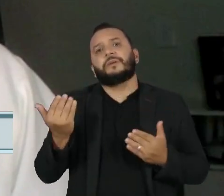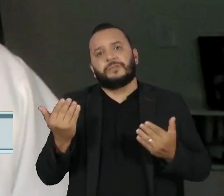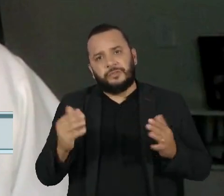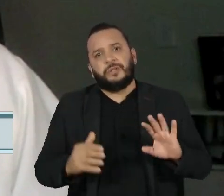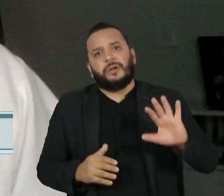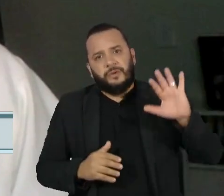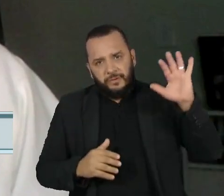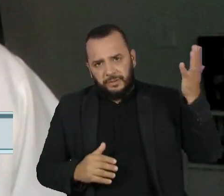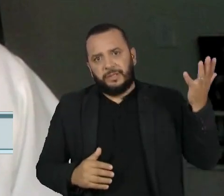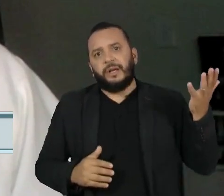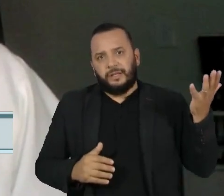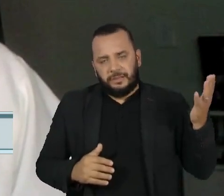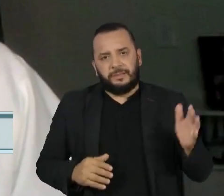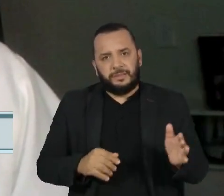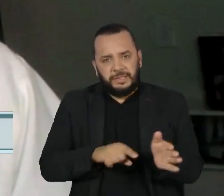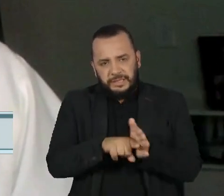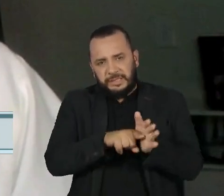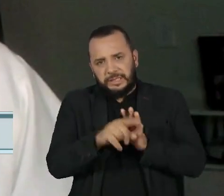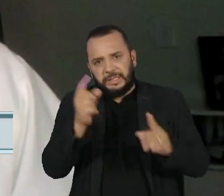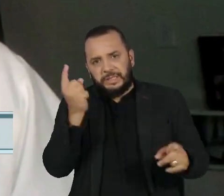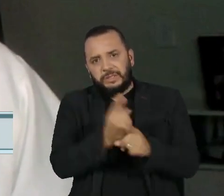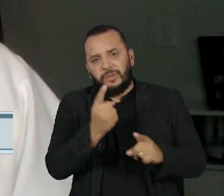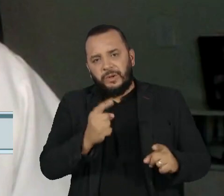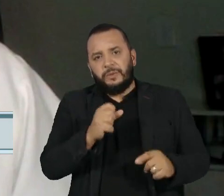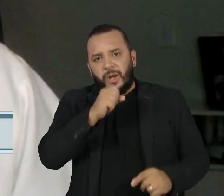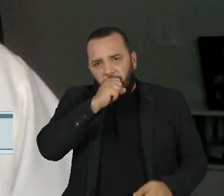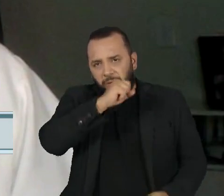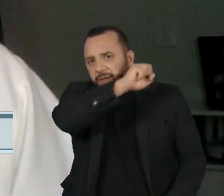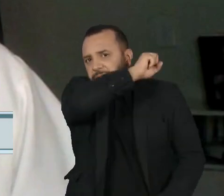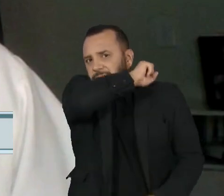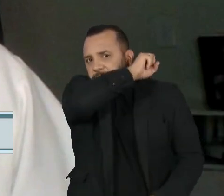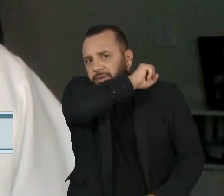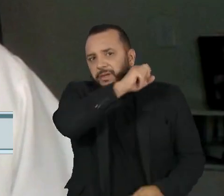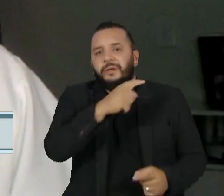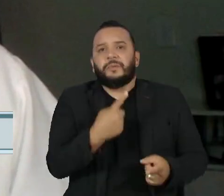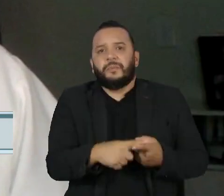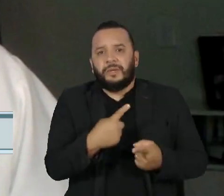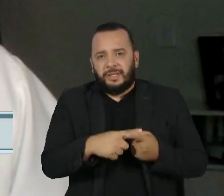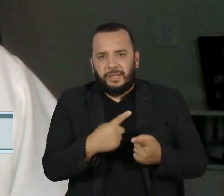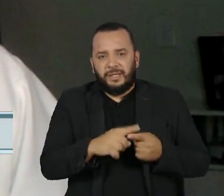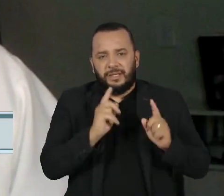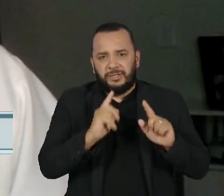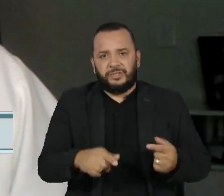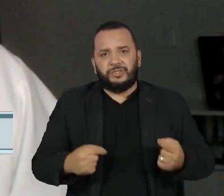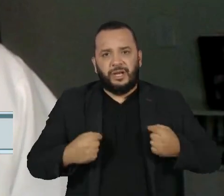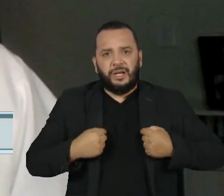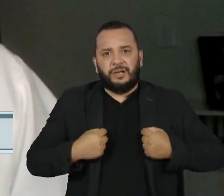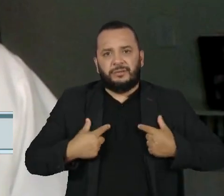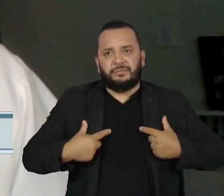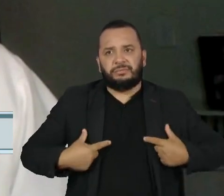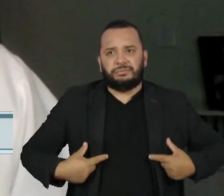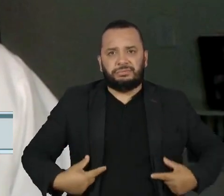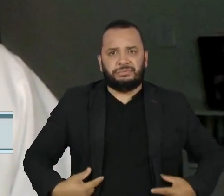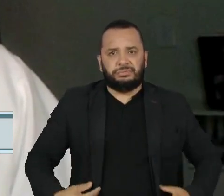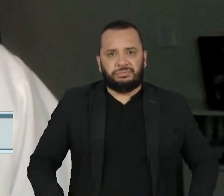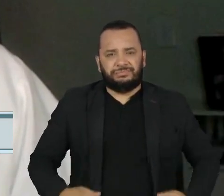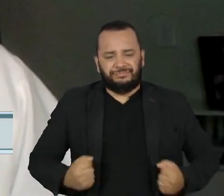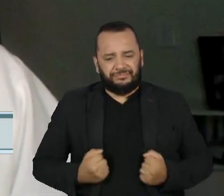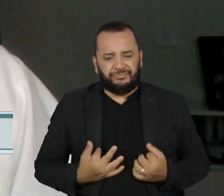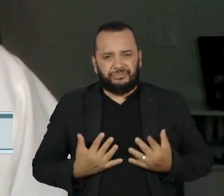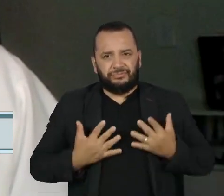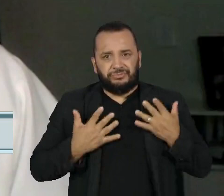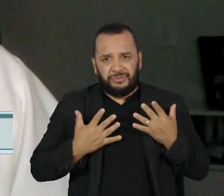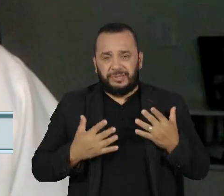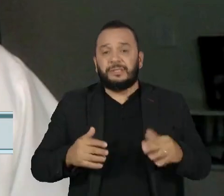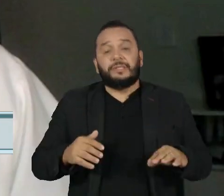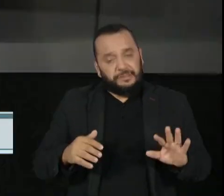número de pacientes diagnosticados, porque justamente por conta de todo esse fenômeno que acompanhou a pandemia, os diagnósticos do mundo todo